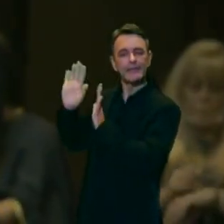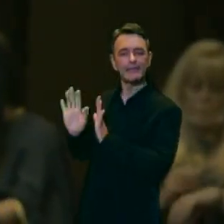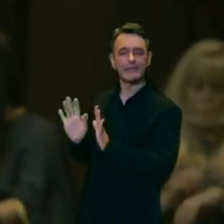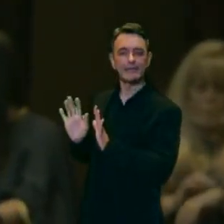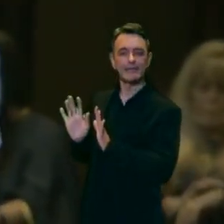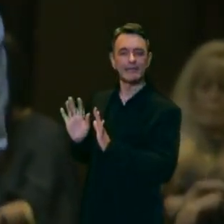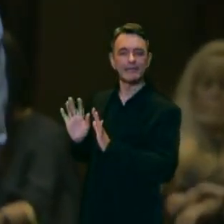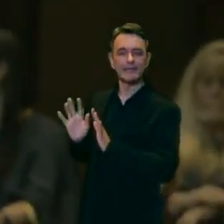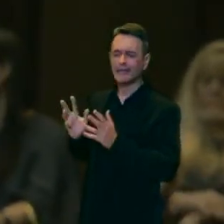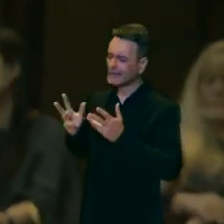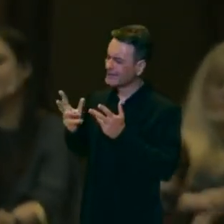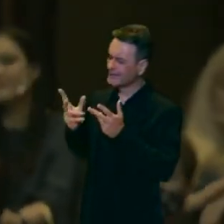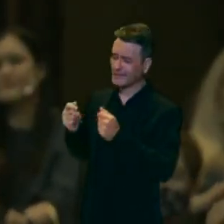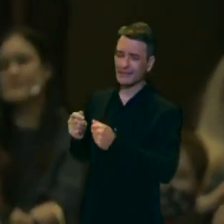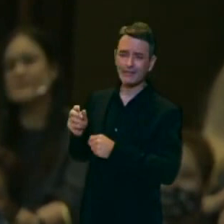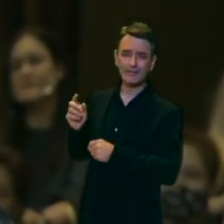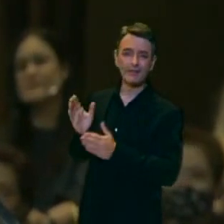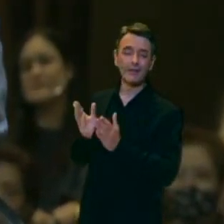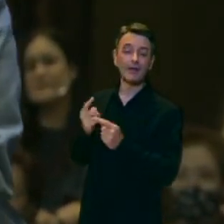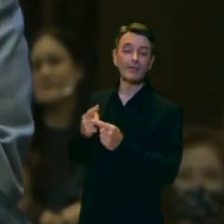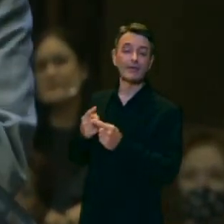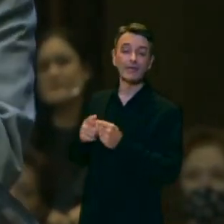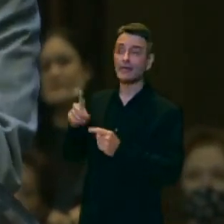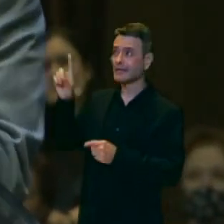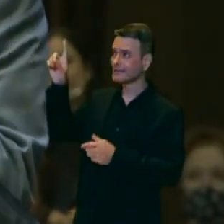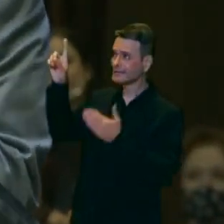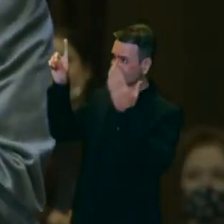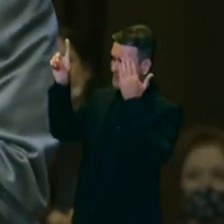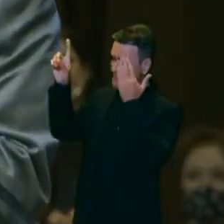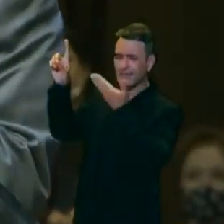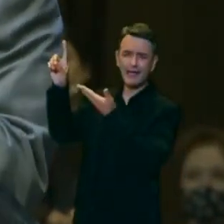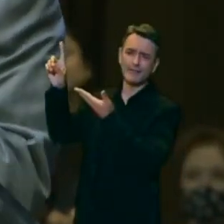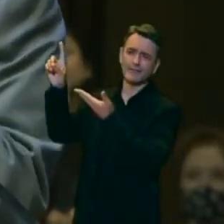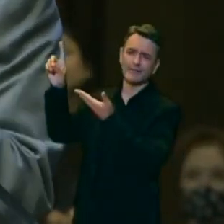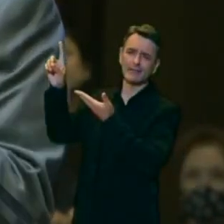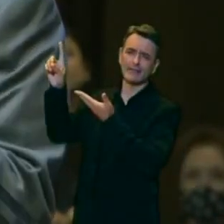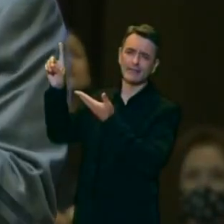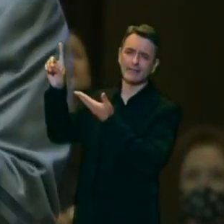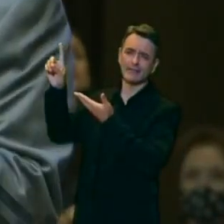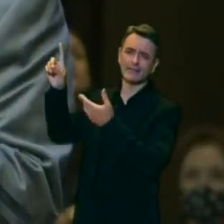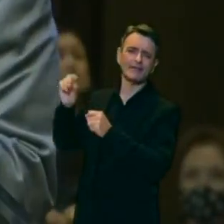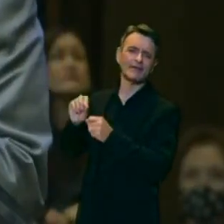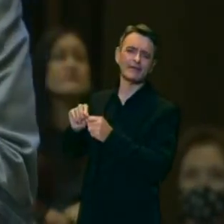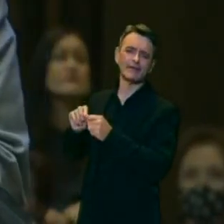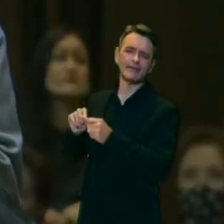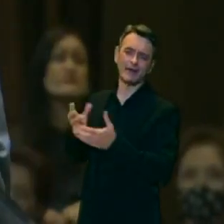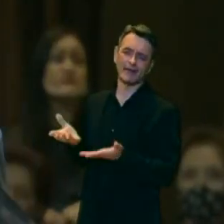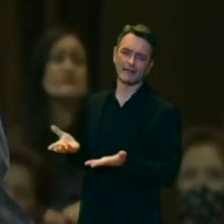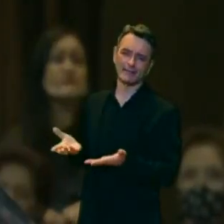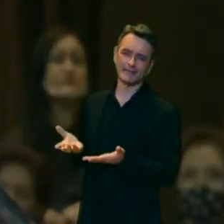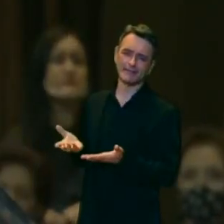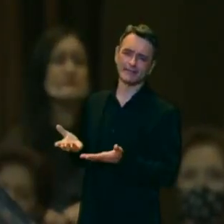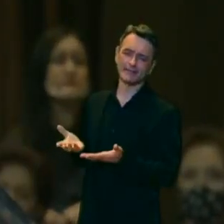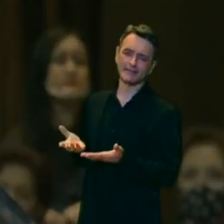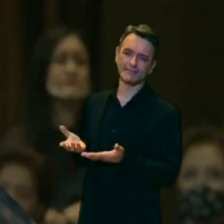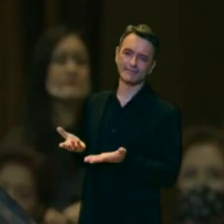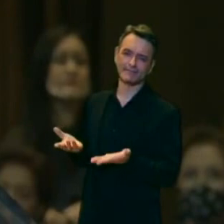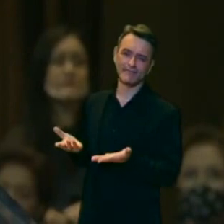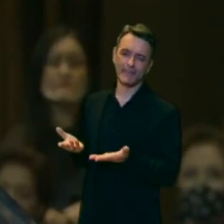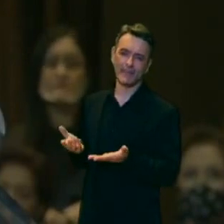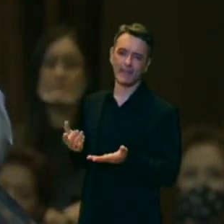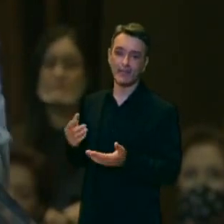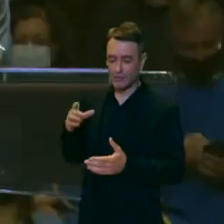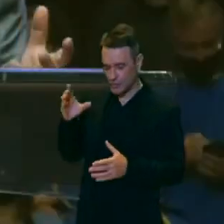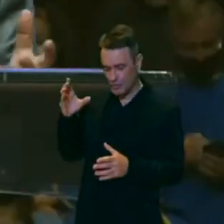Deus sabe o que está fazendo, e é por isso uma loucura deixar de confiar no Senhor para